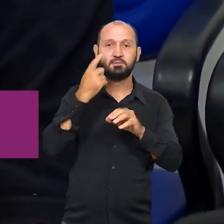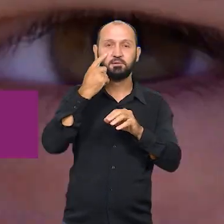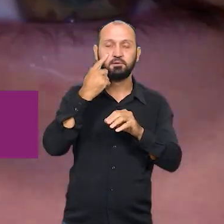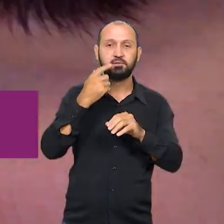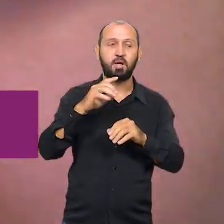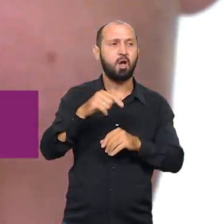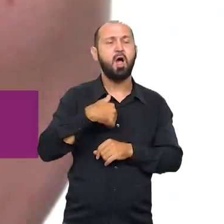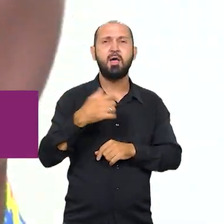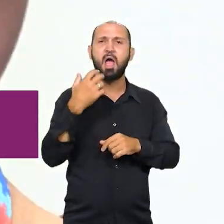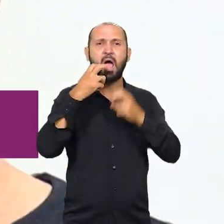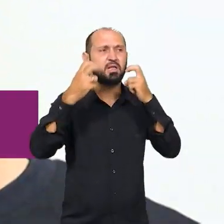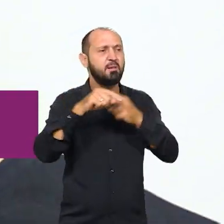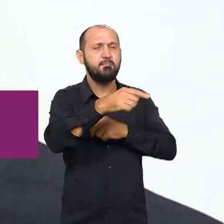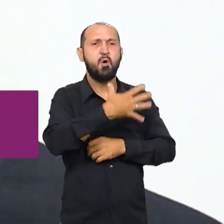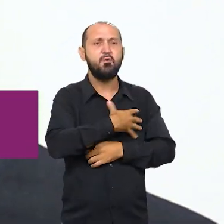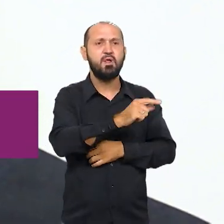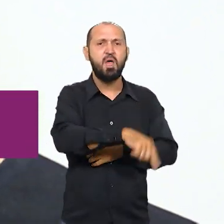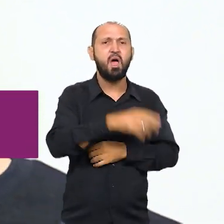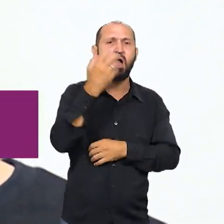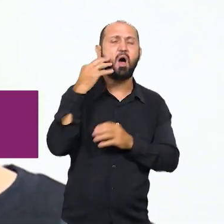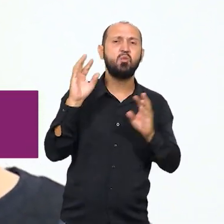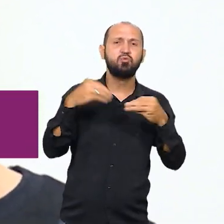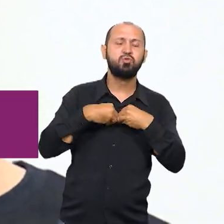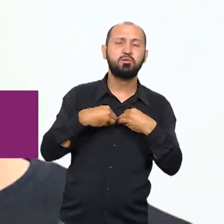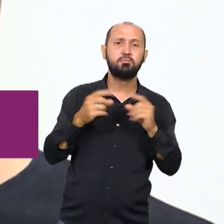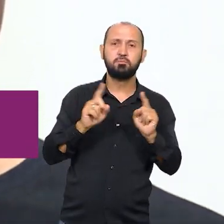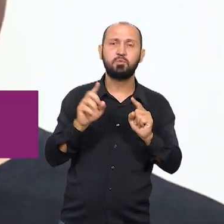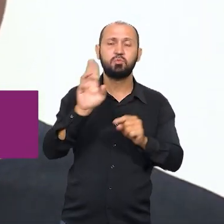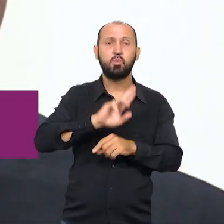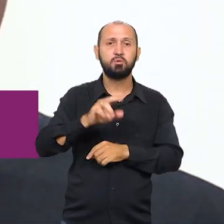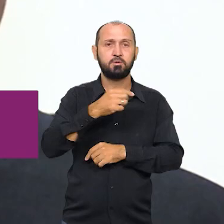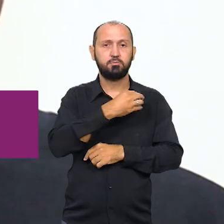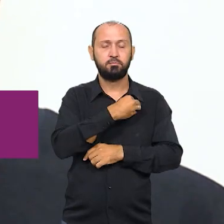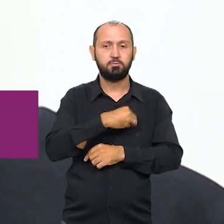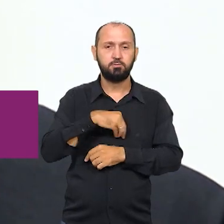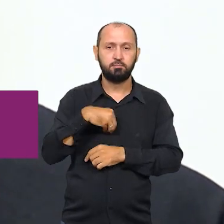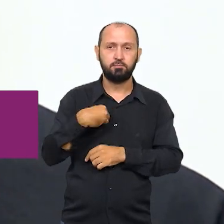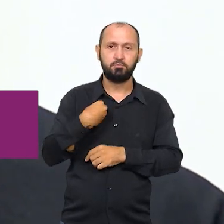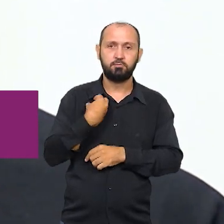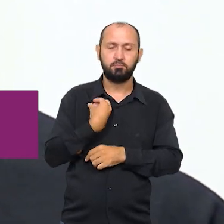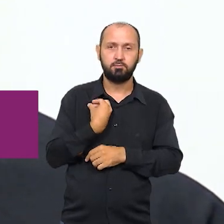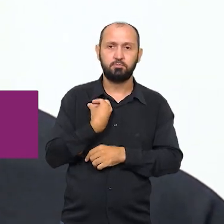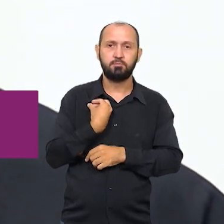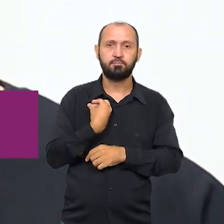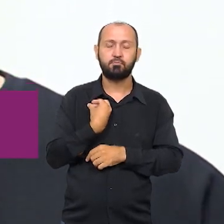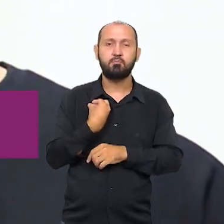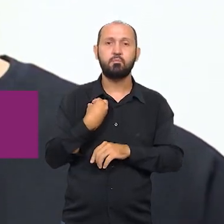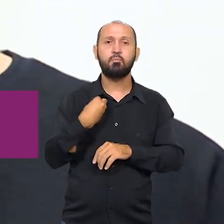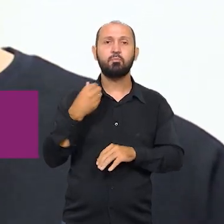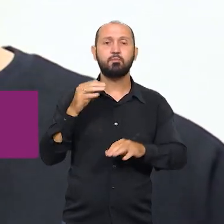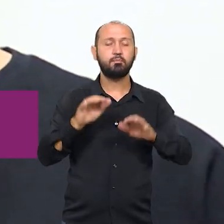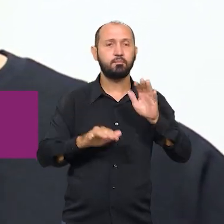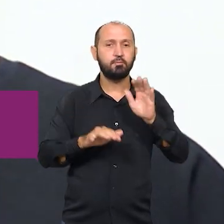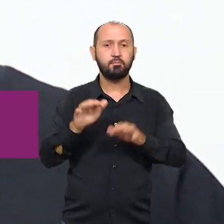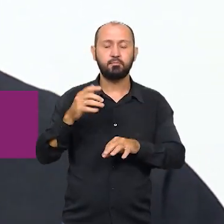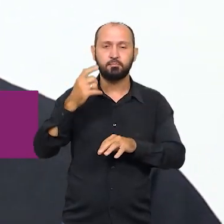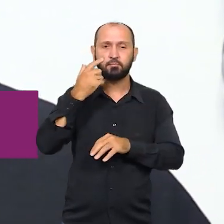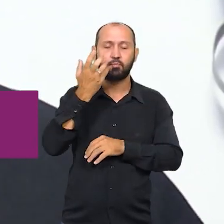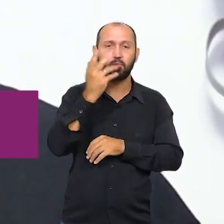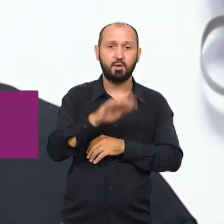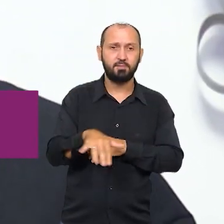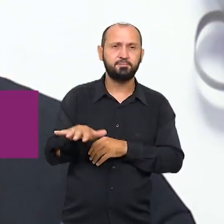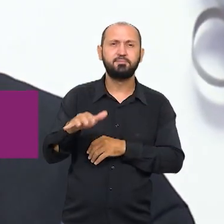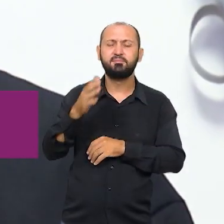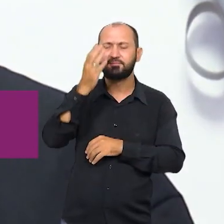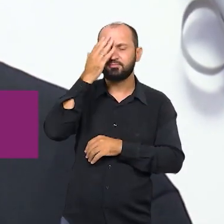filho é autista. Eu utilizando o cordão, ou para algum outro tipo às vezes, sabe, criança com autismo, adulto,